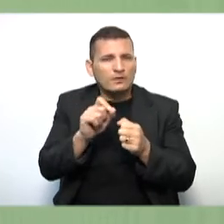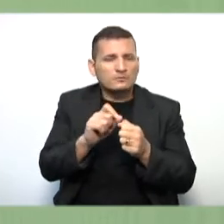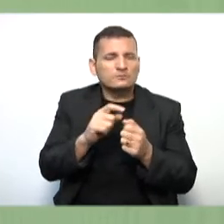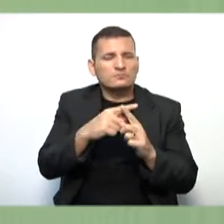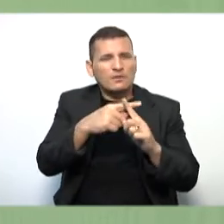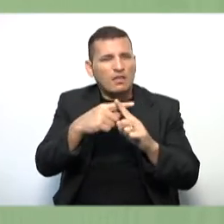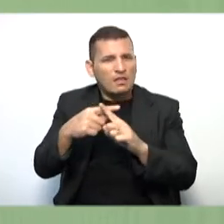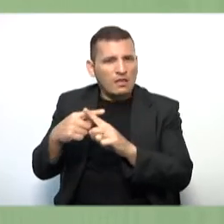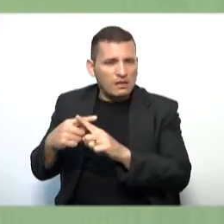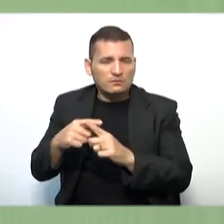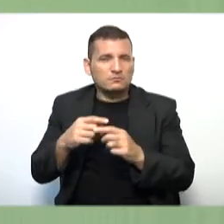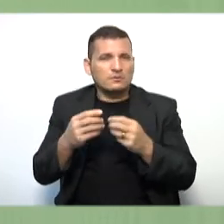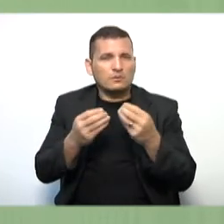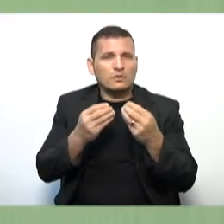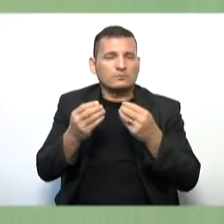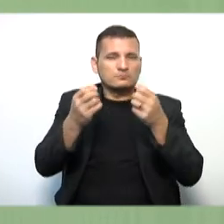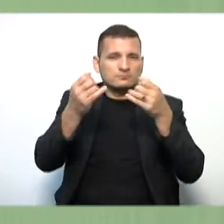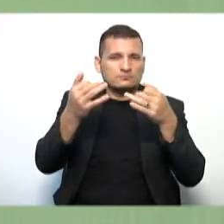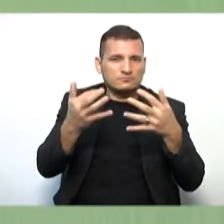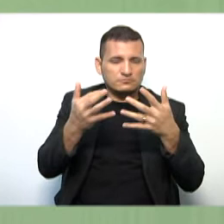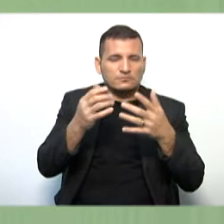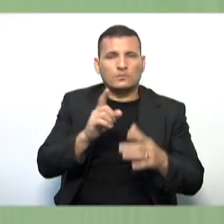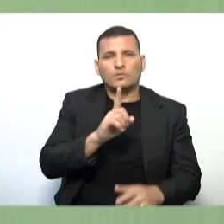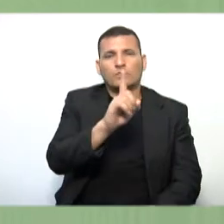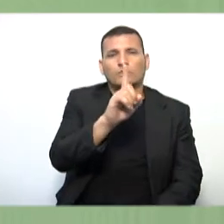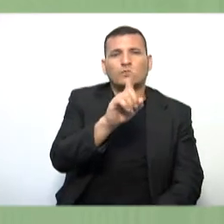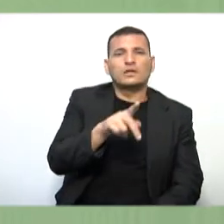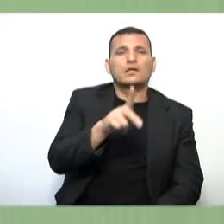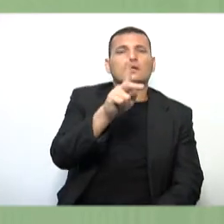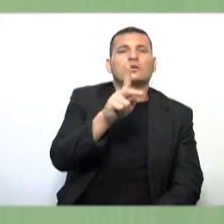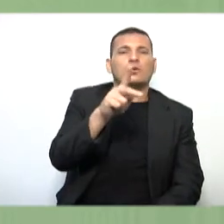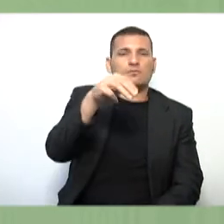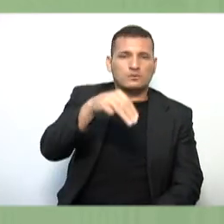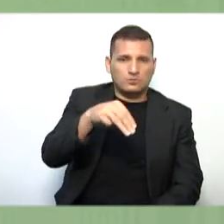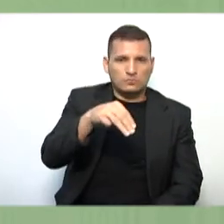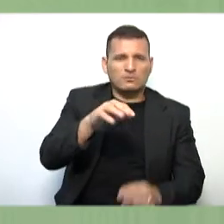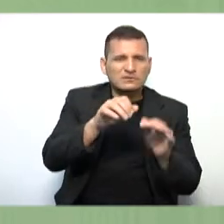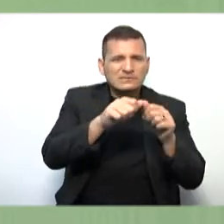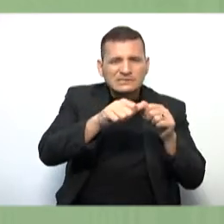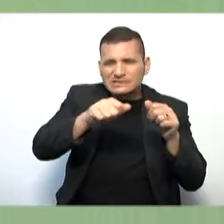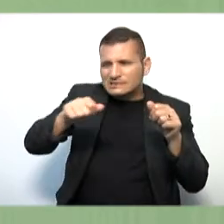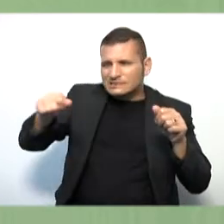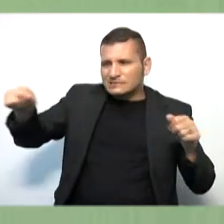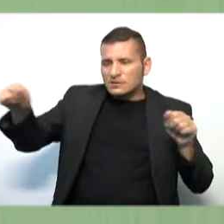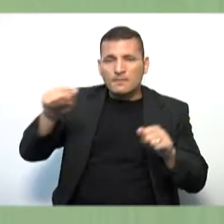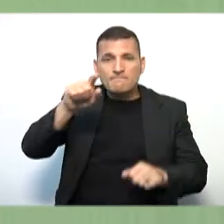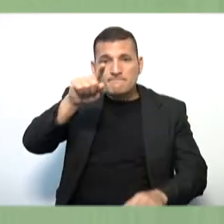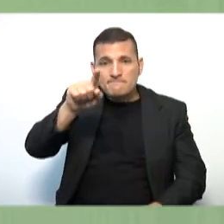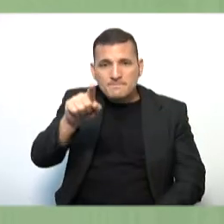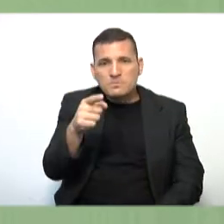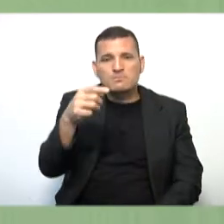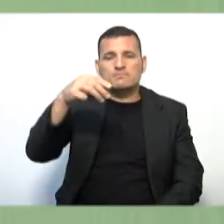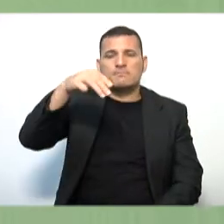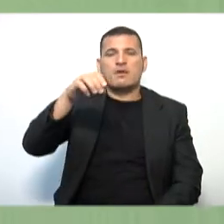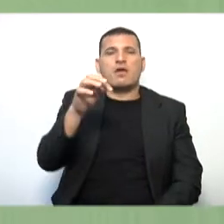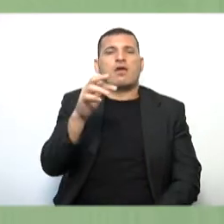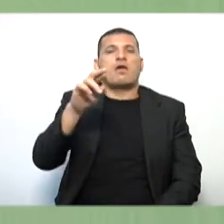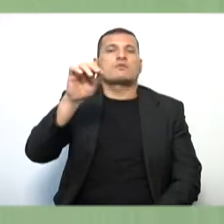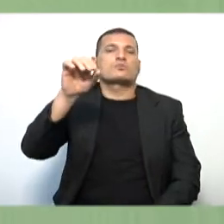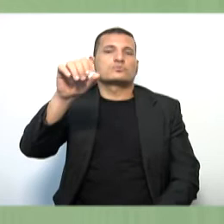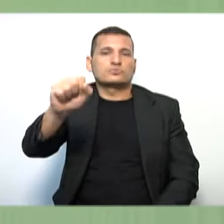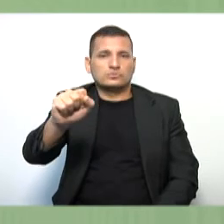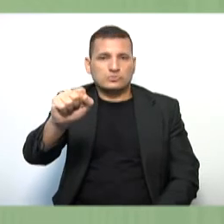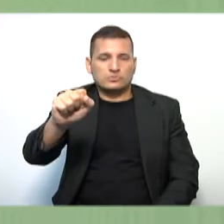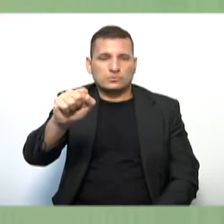né? É como a gente falava, 1 quilômetro tem 1000 metros. Então, é para a gente colocar um valor ali